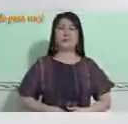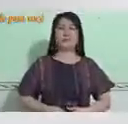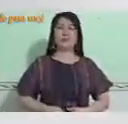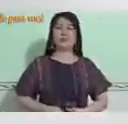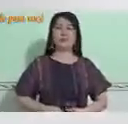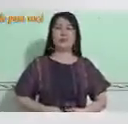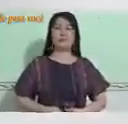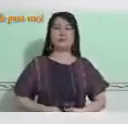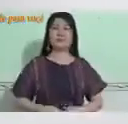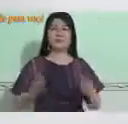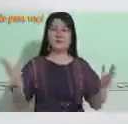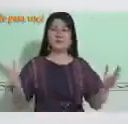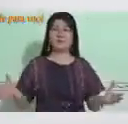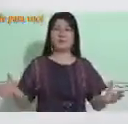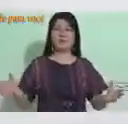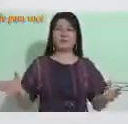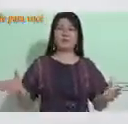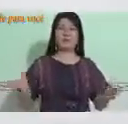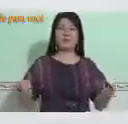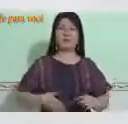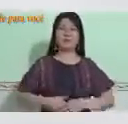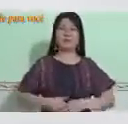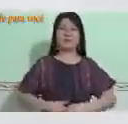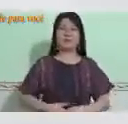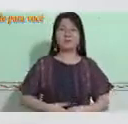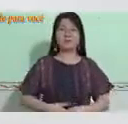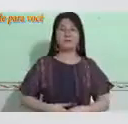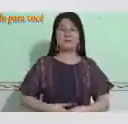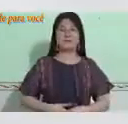não ter sido feita a limpeza corretamente.